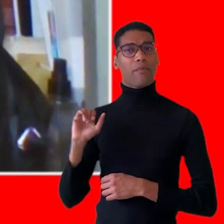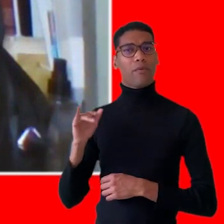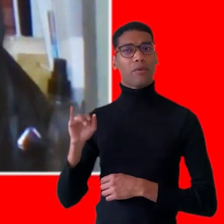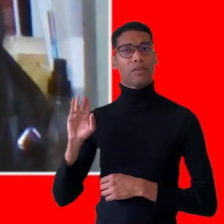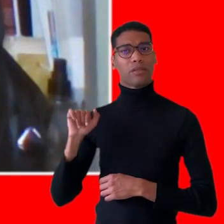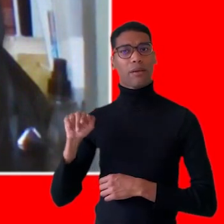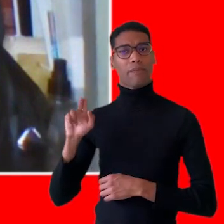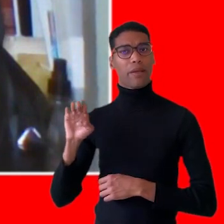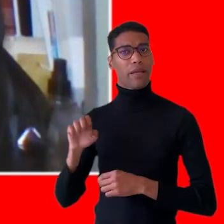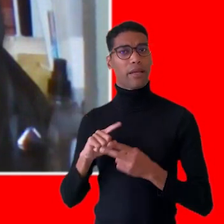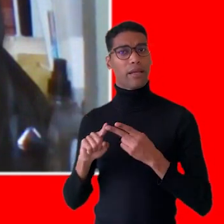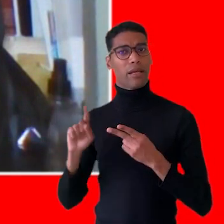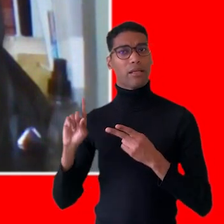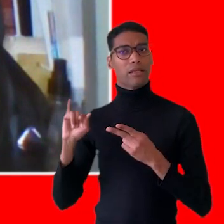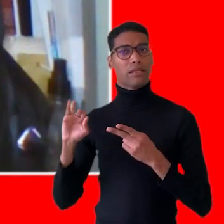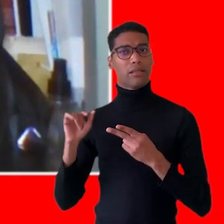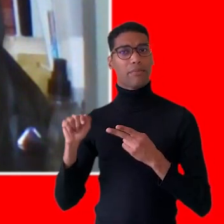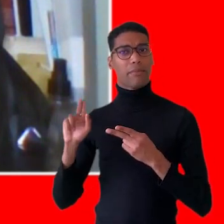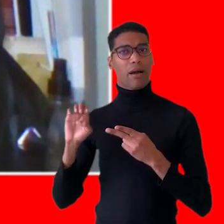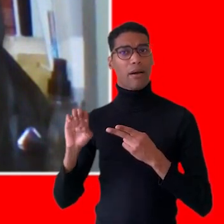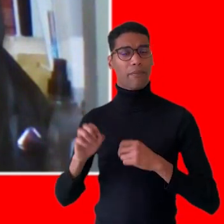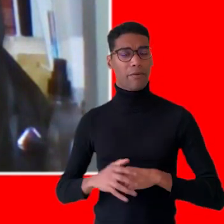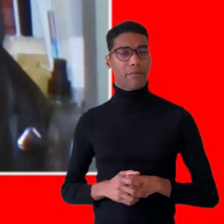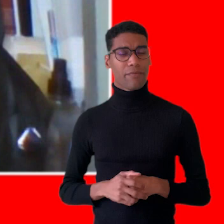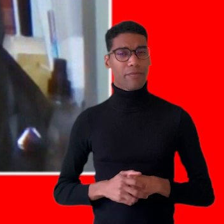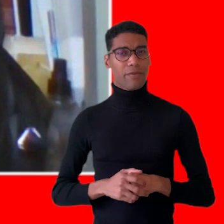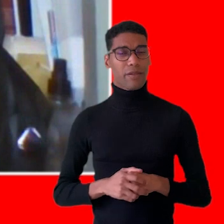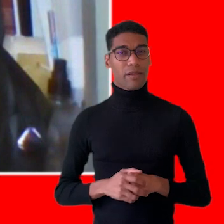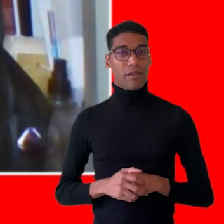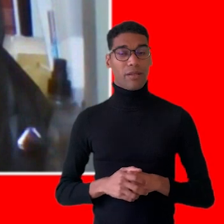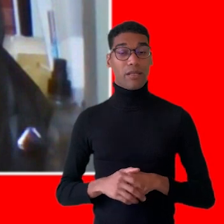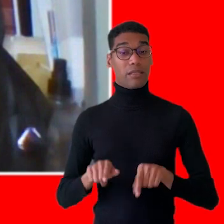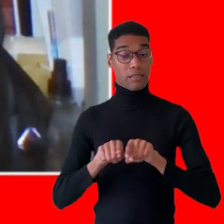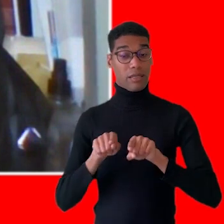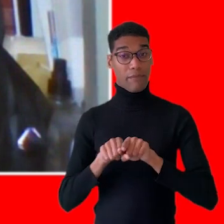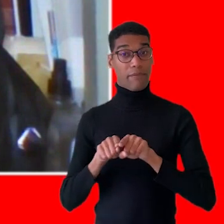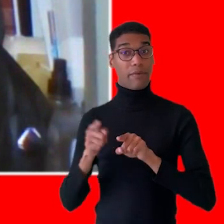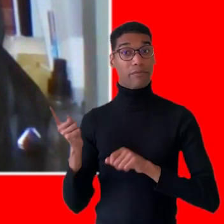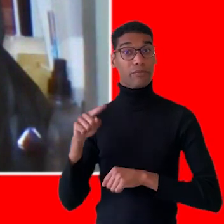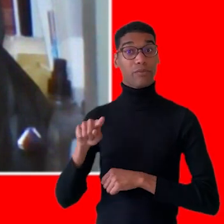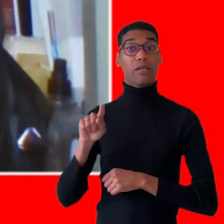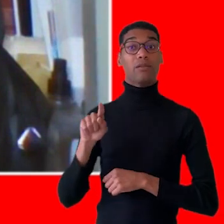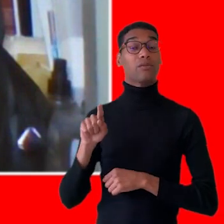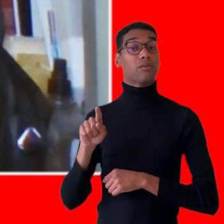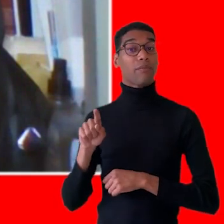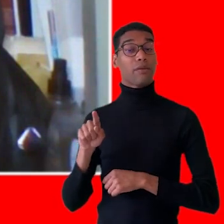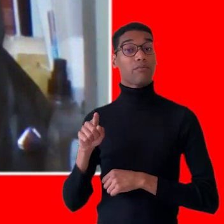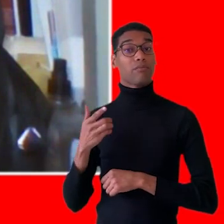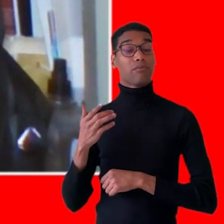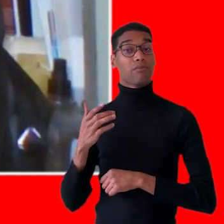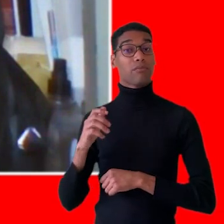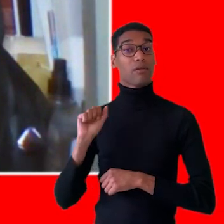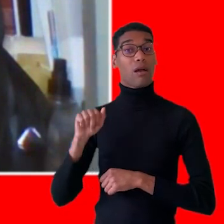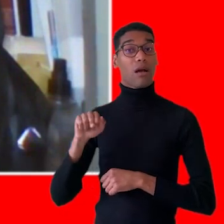pessoas trazidas da costa Atlântica, onde hoje é Angola, Congo,